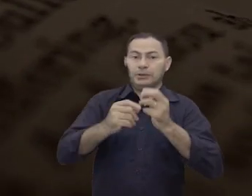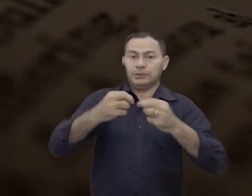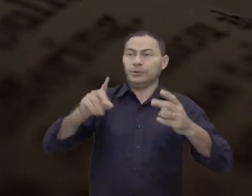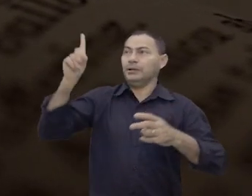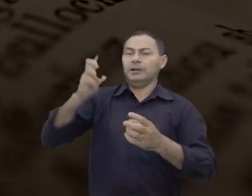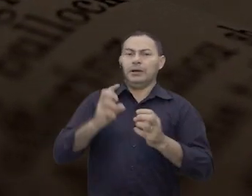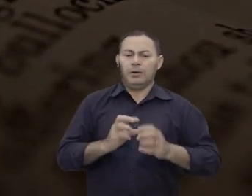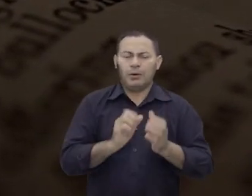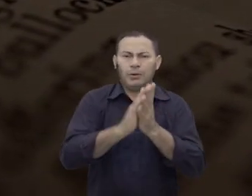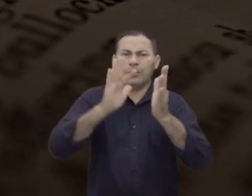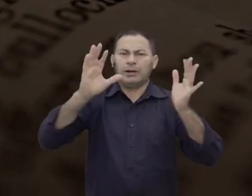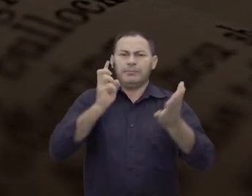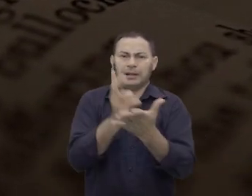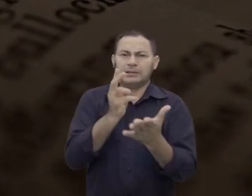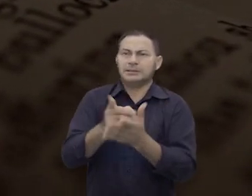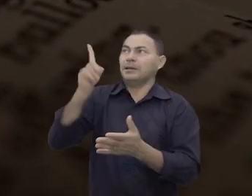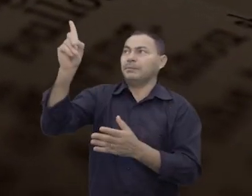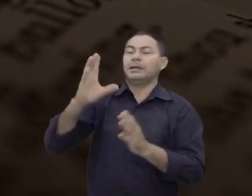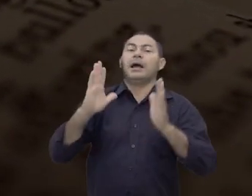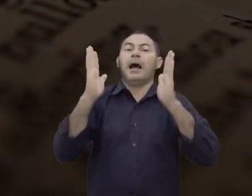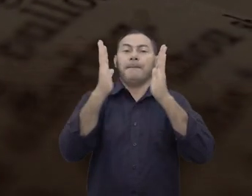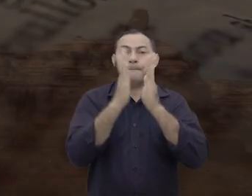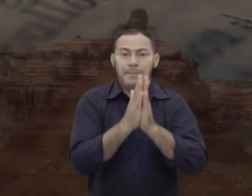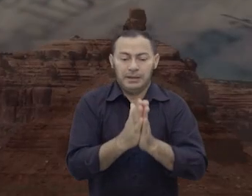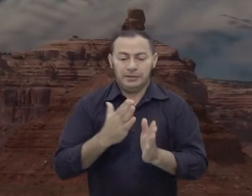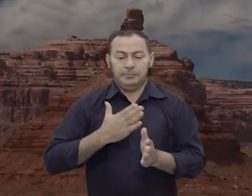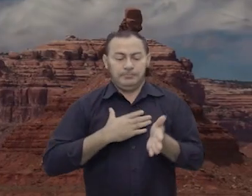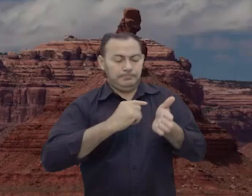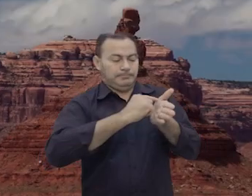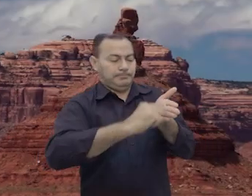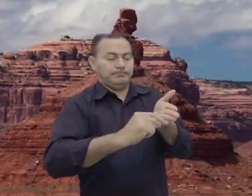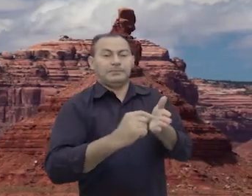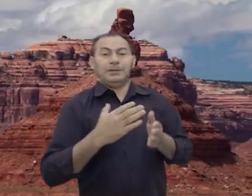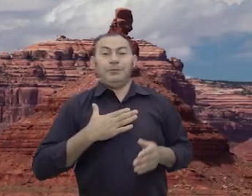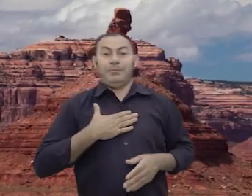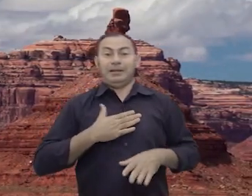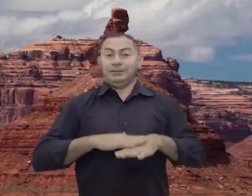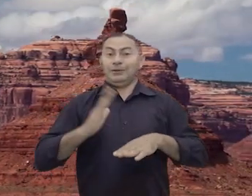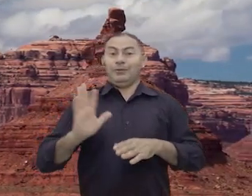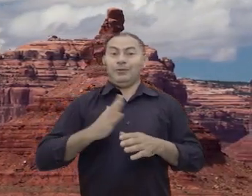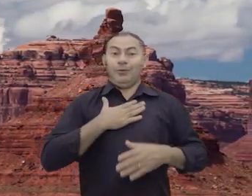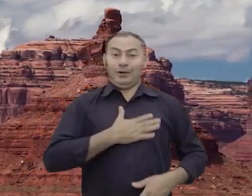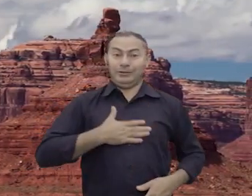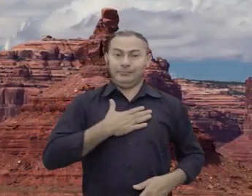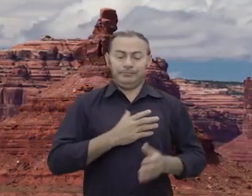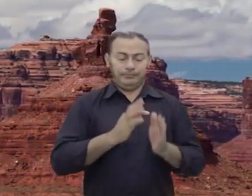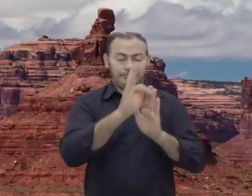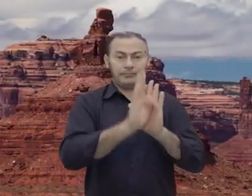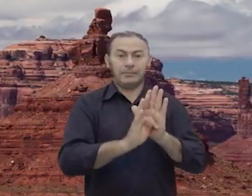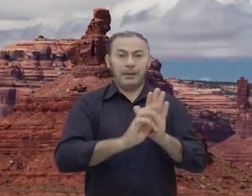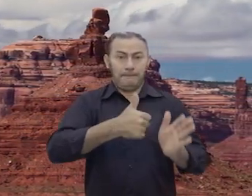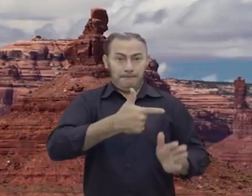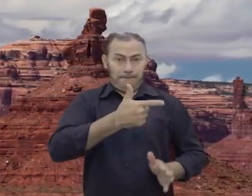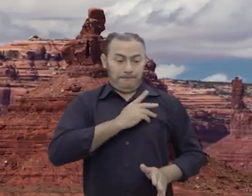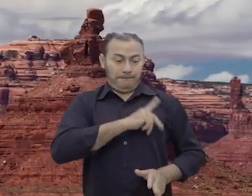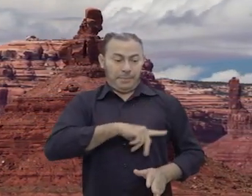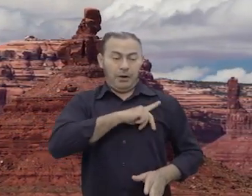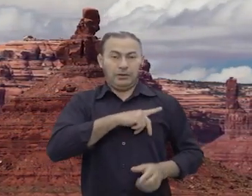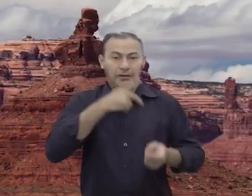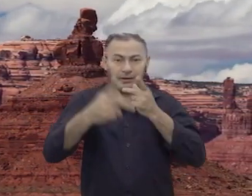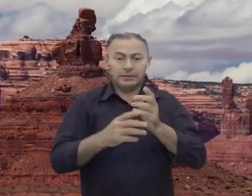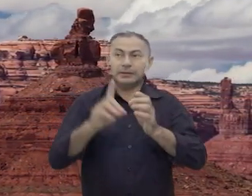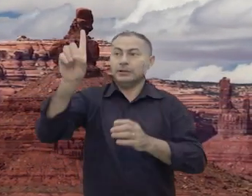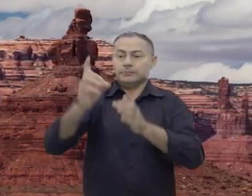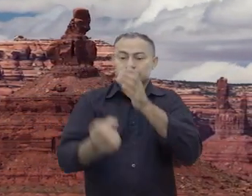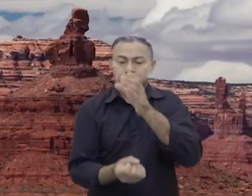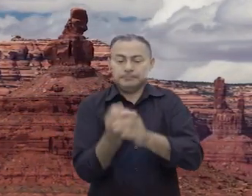glória para sempre. Amém. Esse é um dos meus versículos favoritos. Nesse texto, Paulo está dizendo que